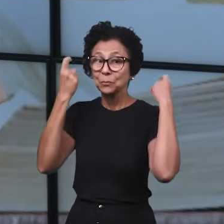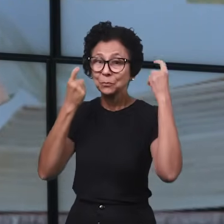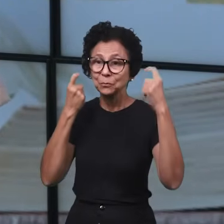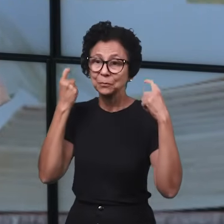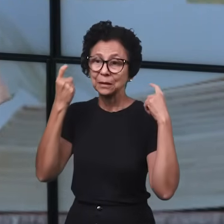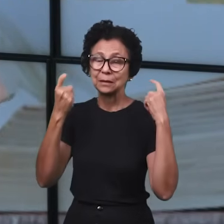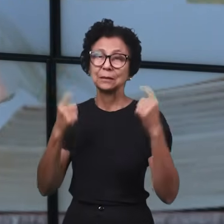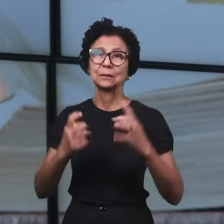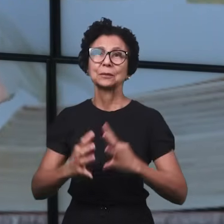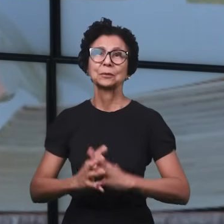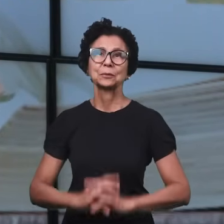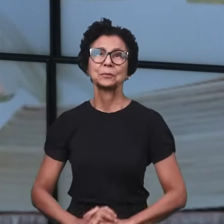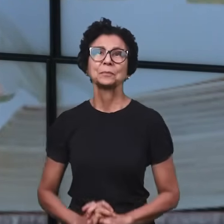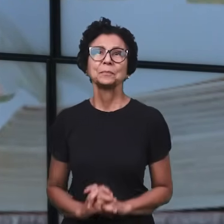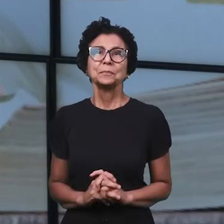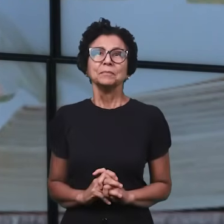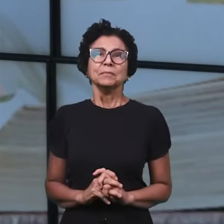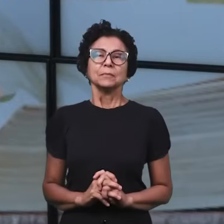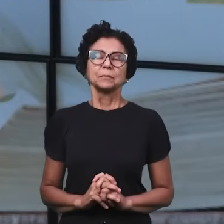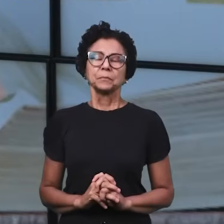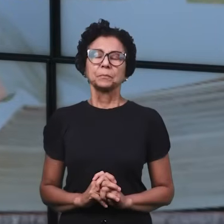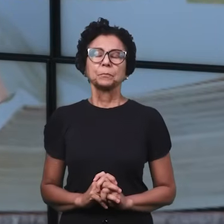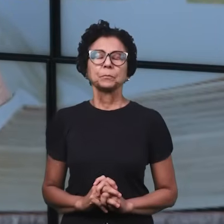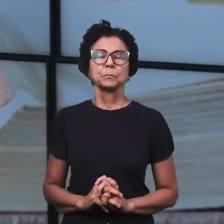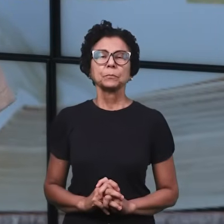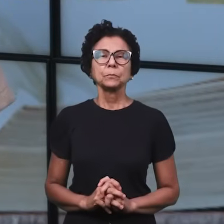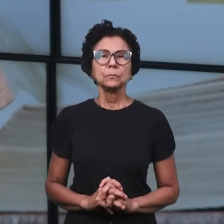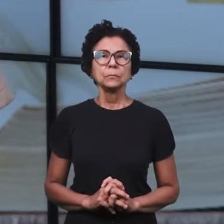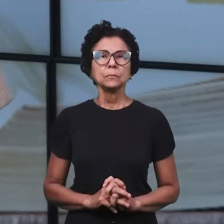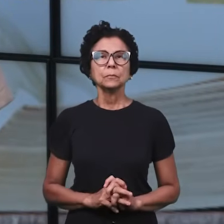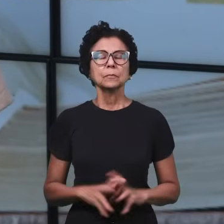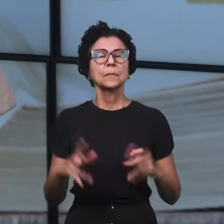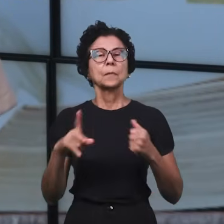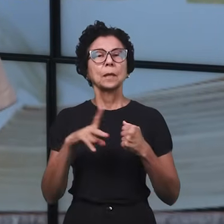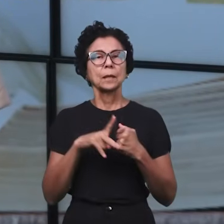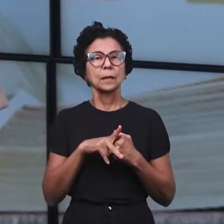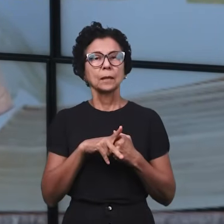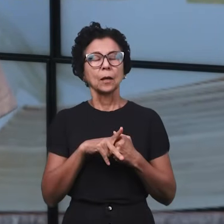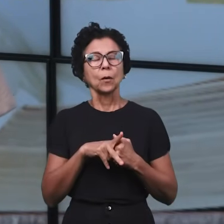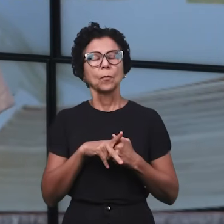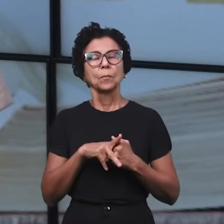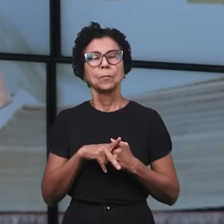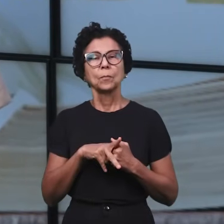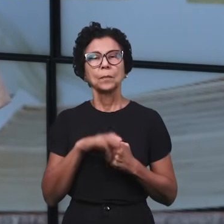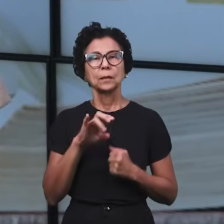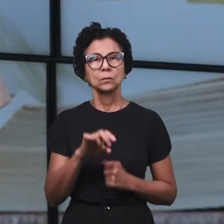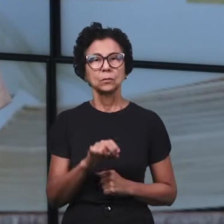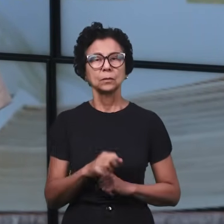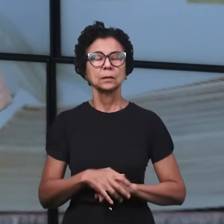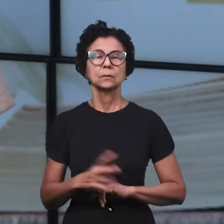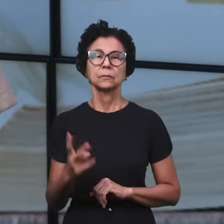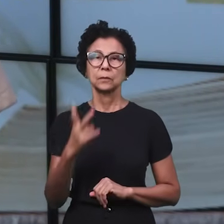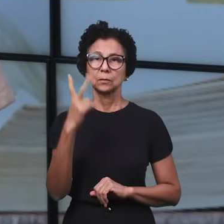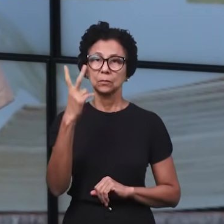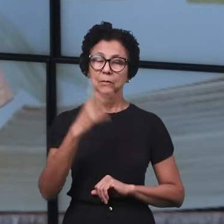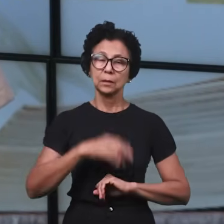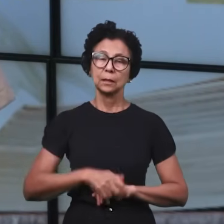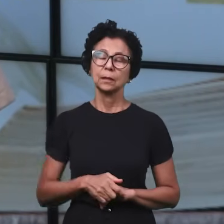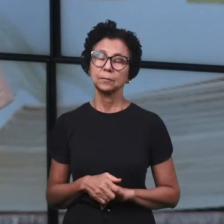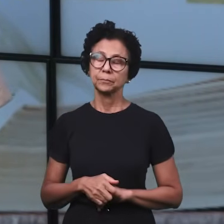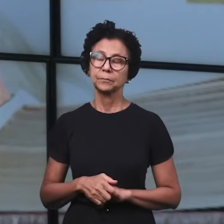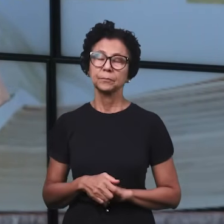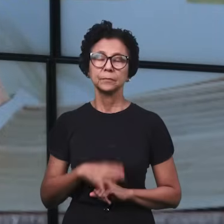apóstolo Pedro, ele nos diz que nós devemos nos espelhar nessa mulher. Então, quais eram os valores de Sara? Eram